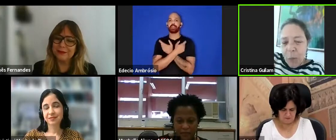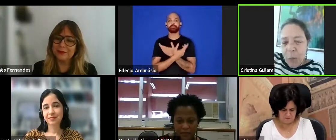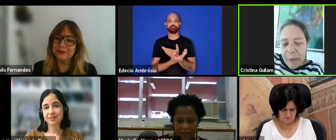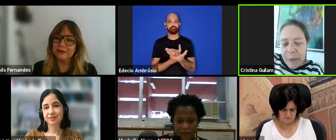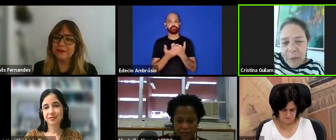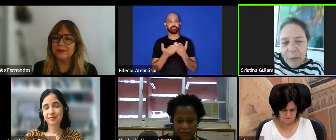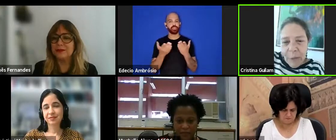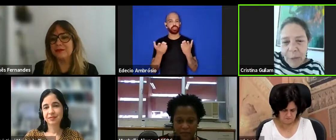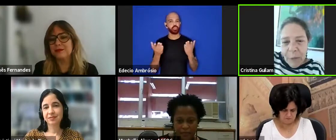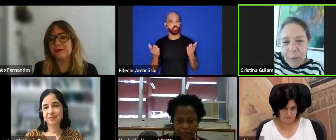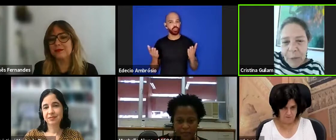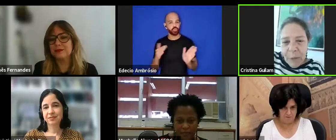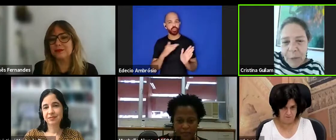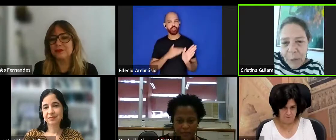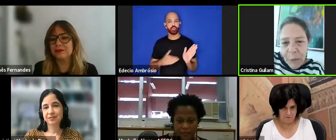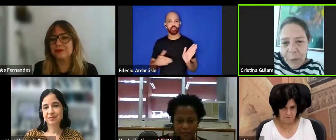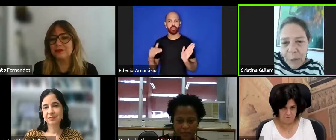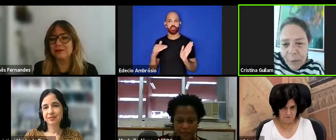todos